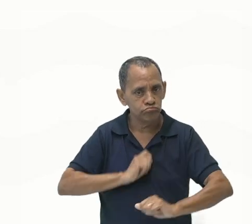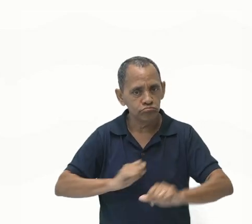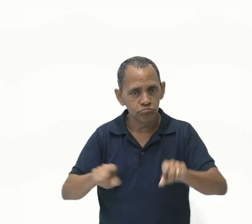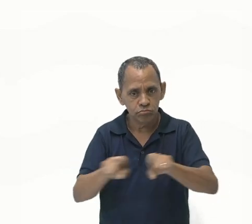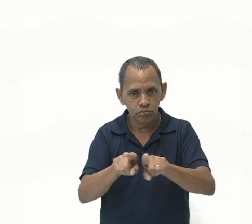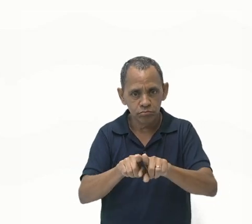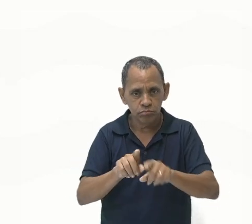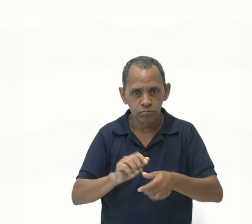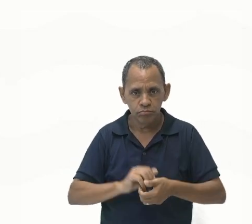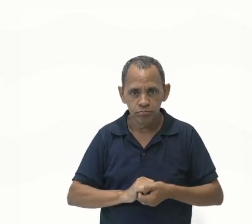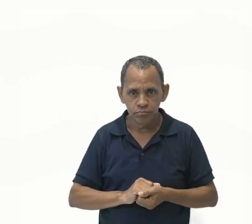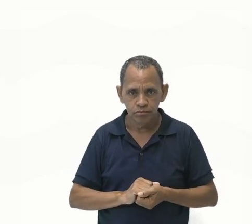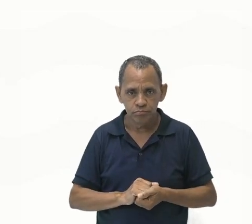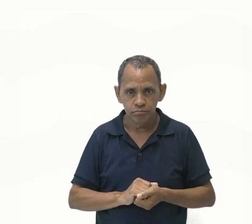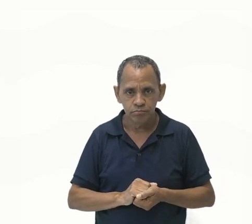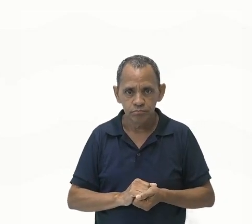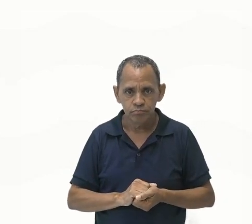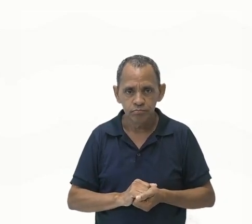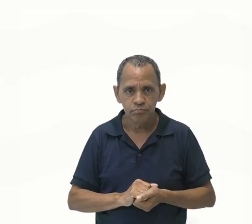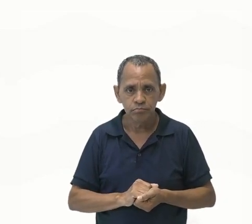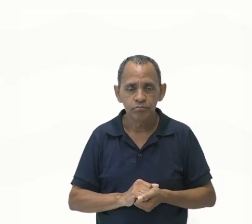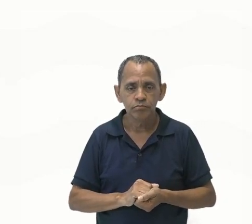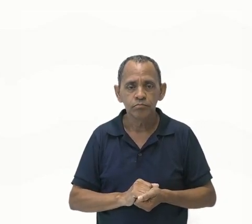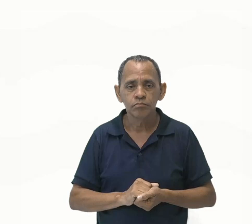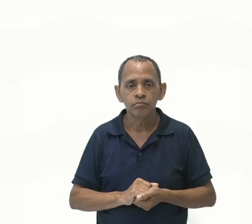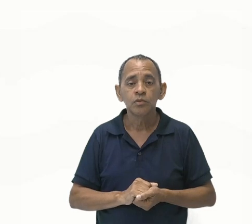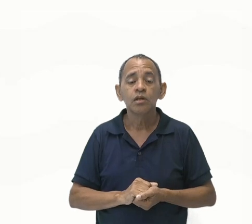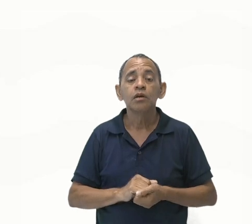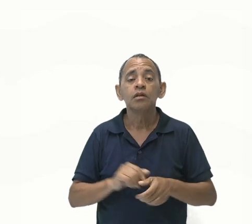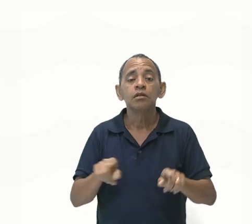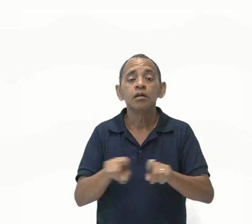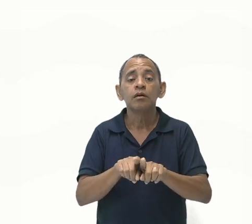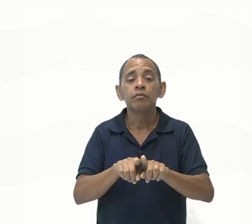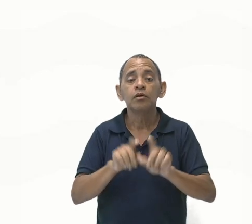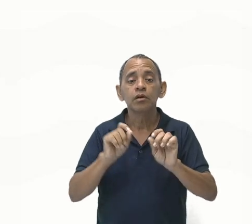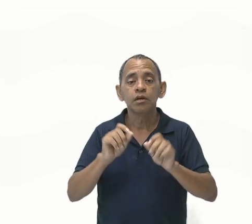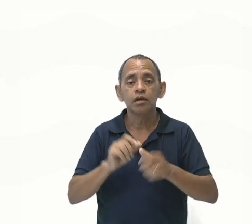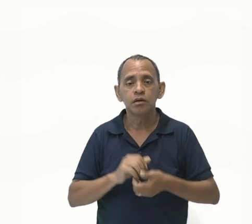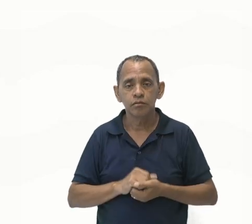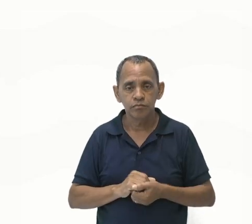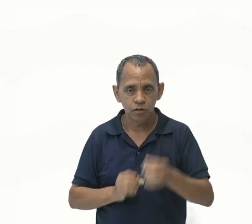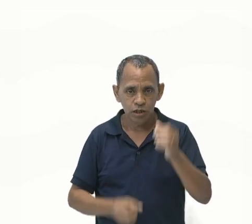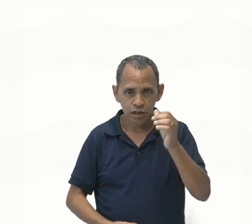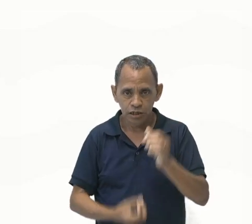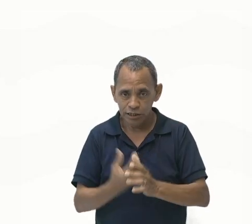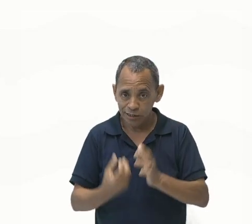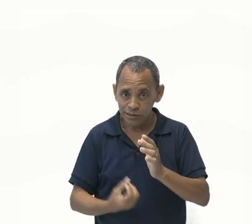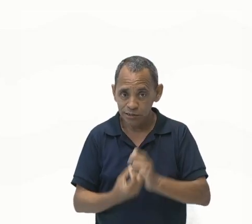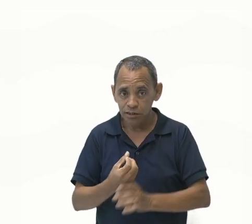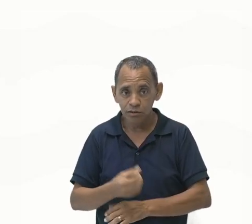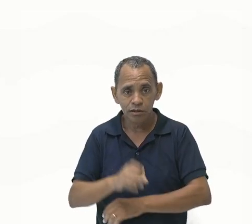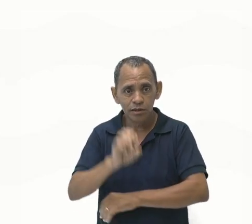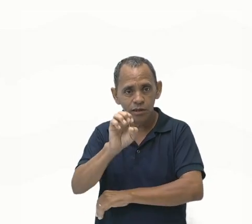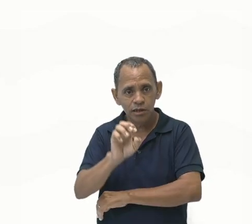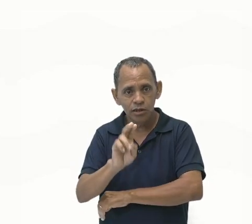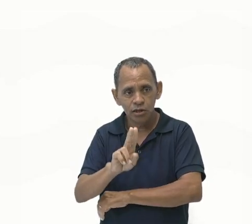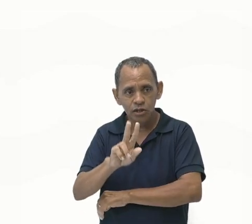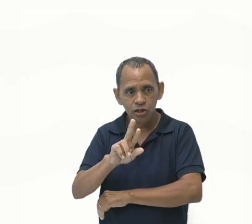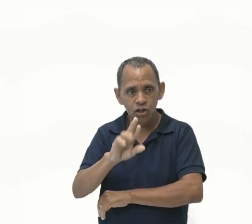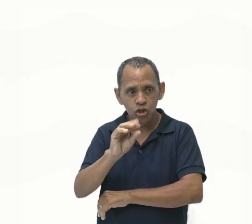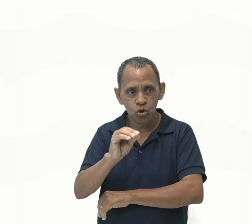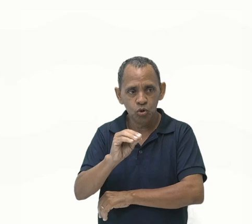a integração monetária também. Certo? Bem, falando em integração monetária, a gente tem